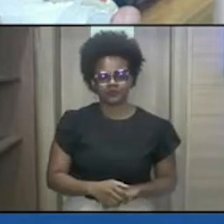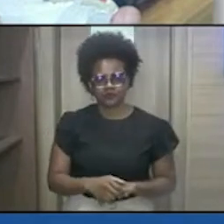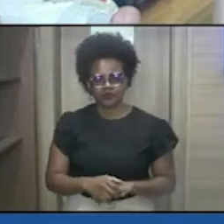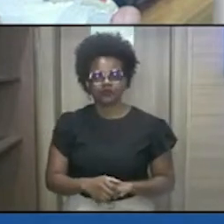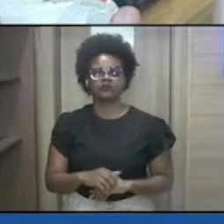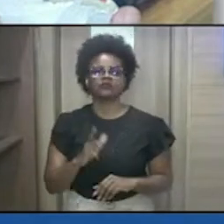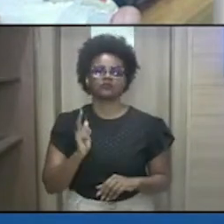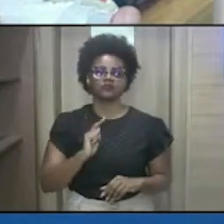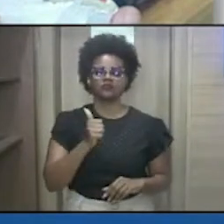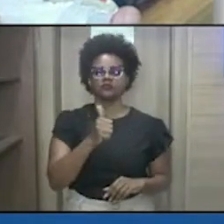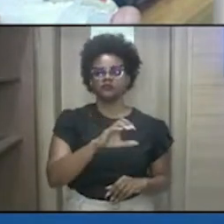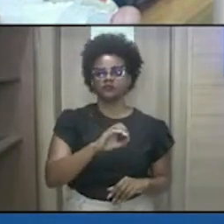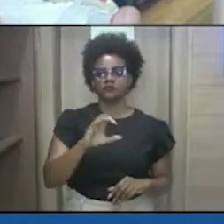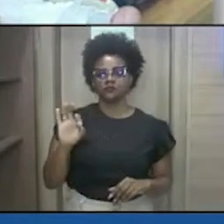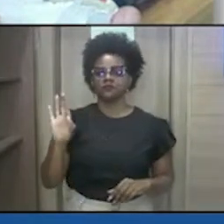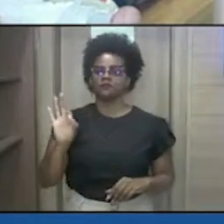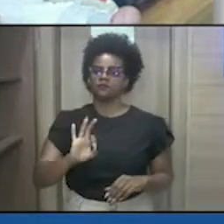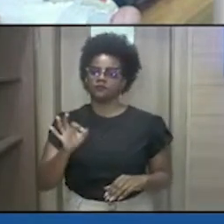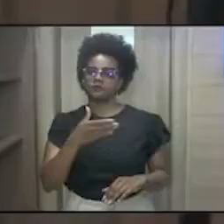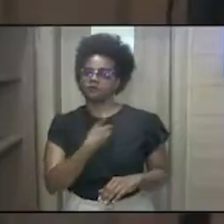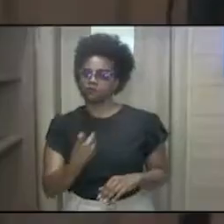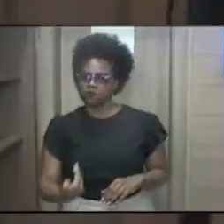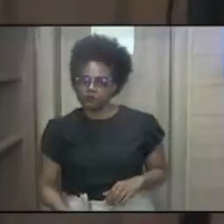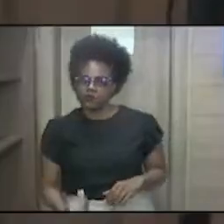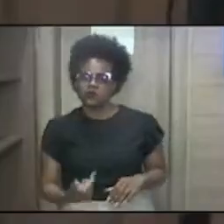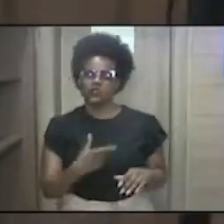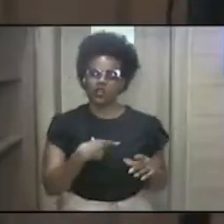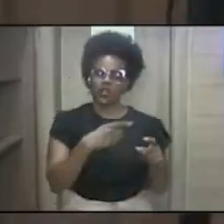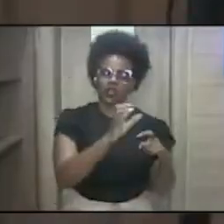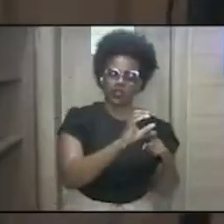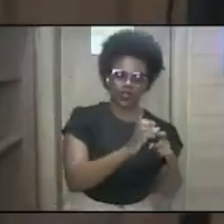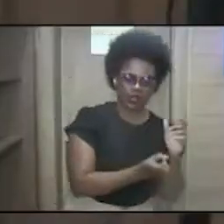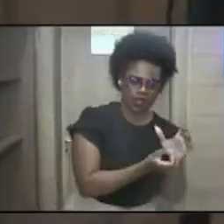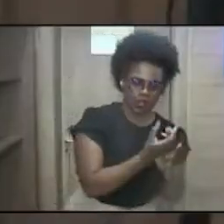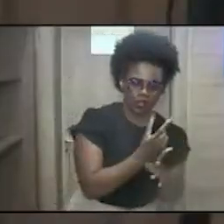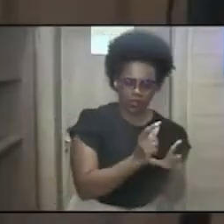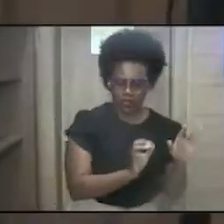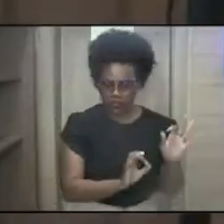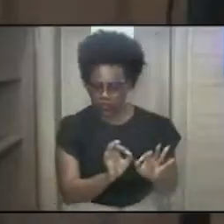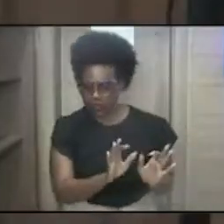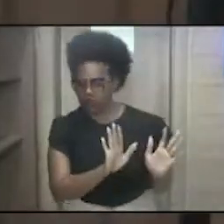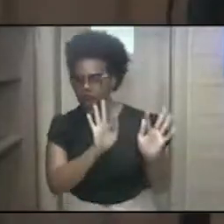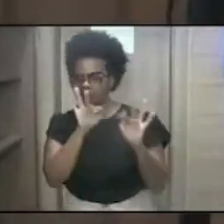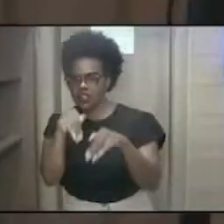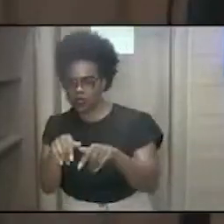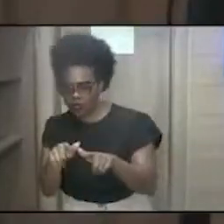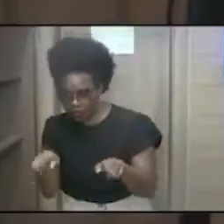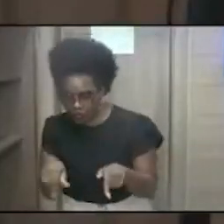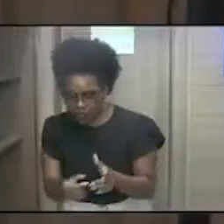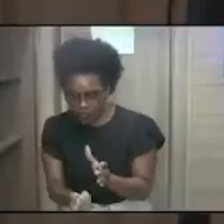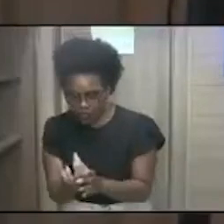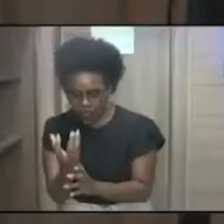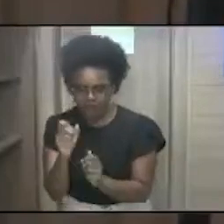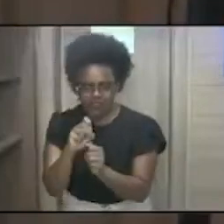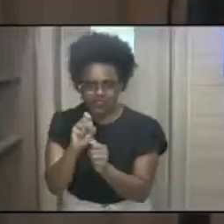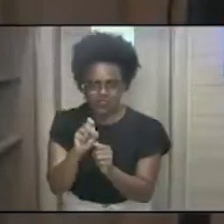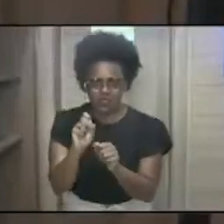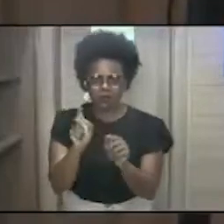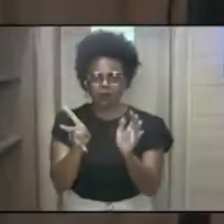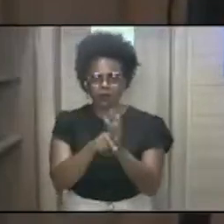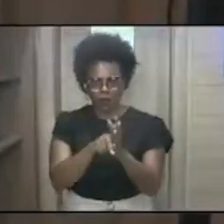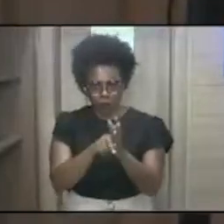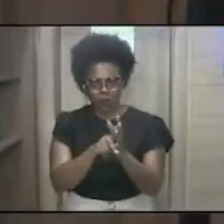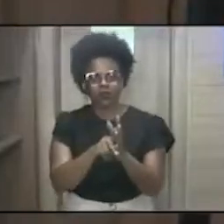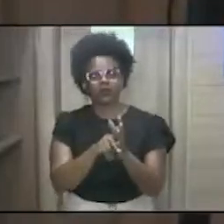o 100% público, onde tanto a etapa clínica da prótese quanto a etapa laboratorial é feita pela rede